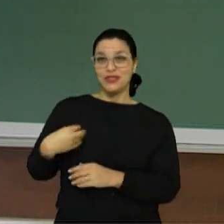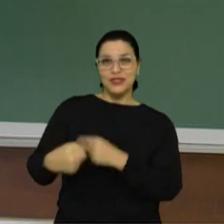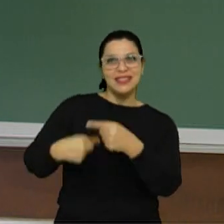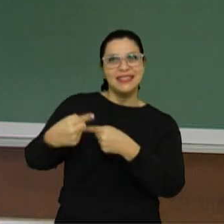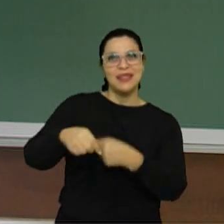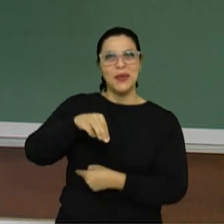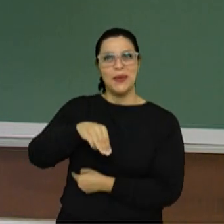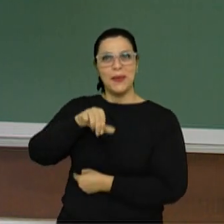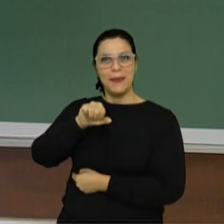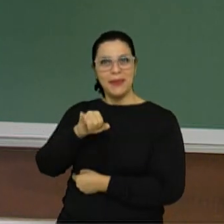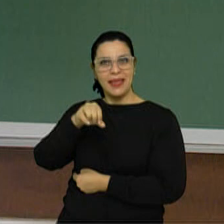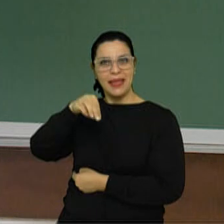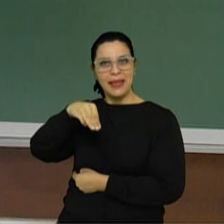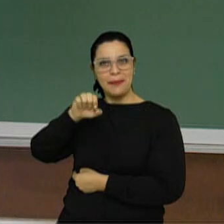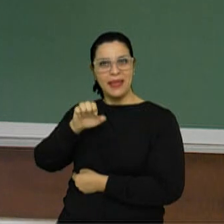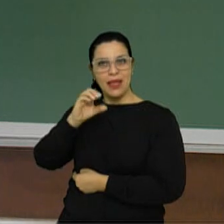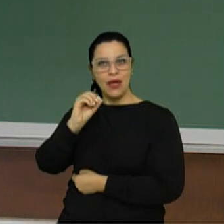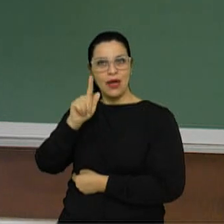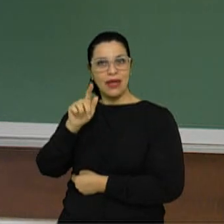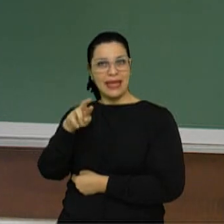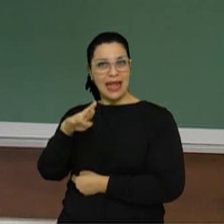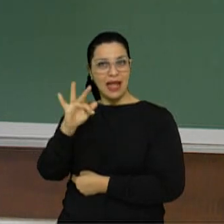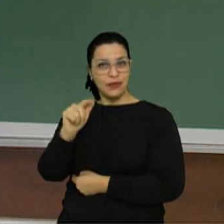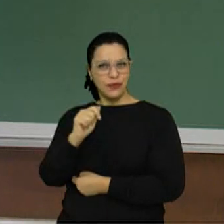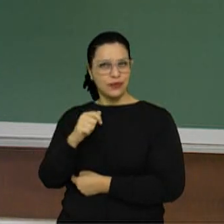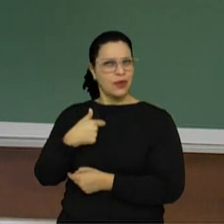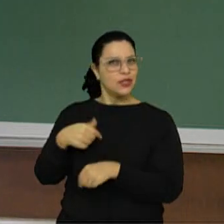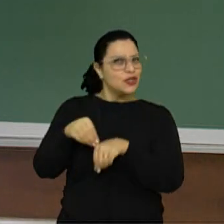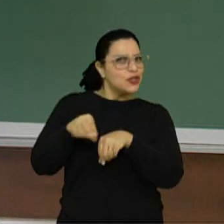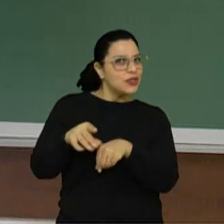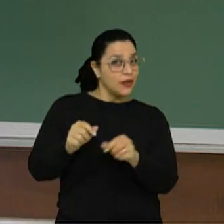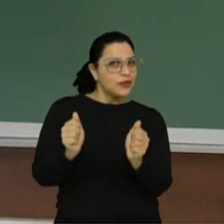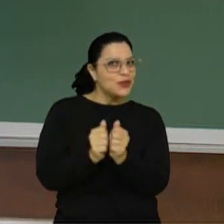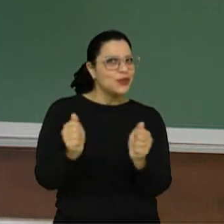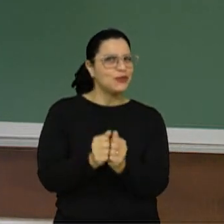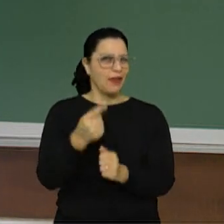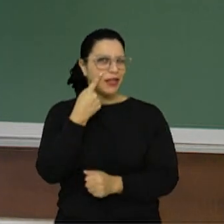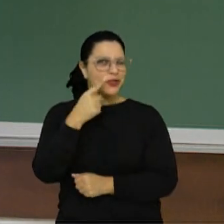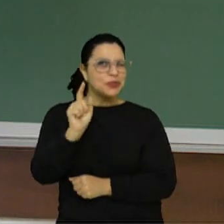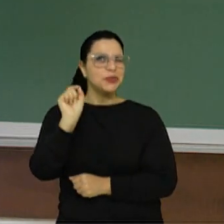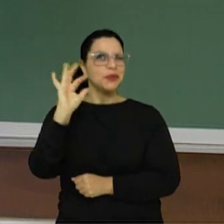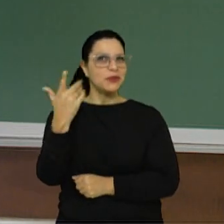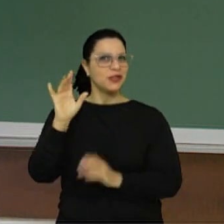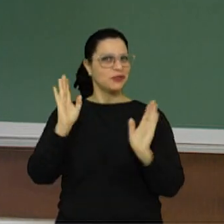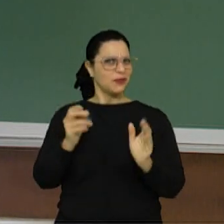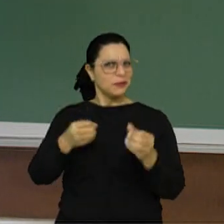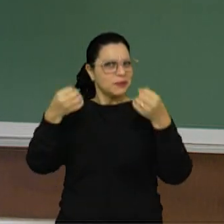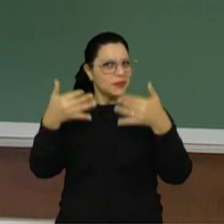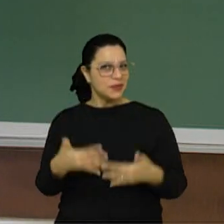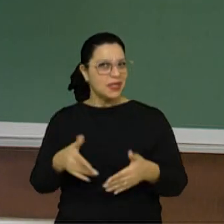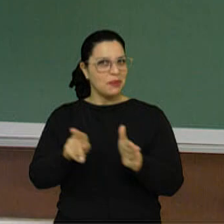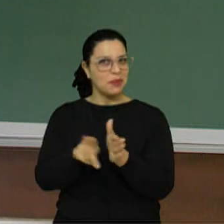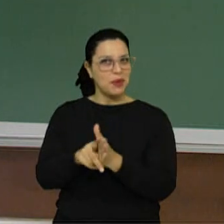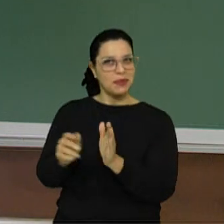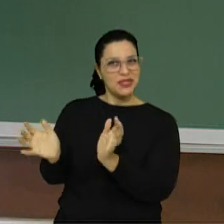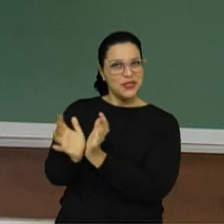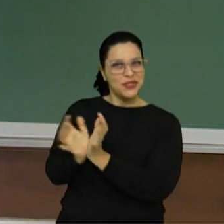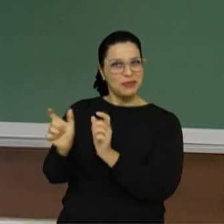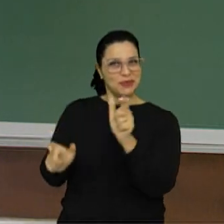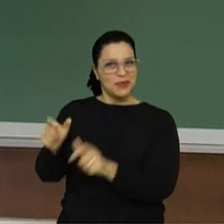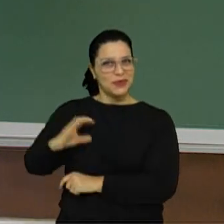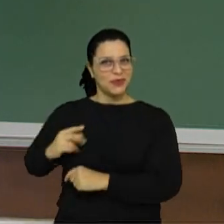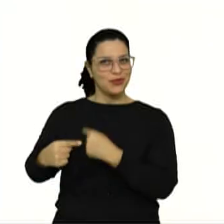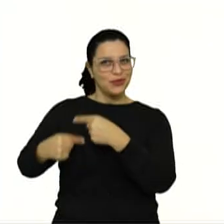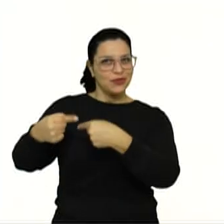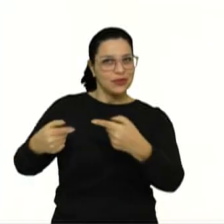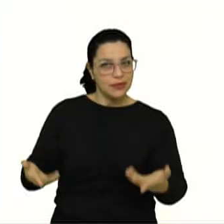mimeógrafo. Que geração é essa? Fica aqui, não me abandona, que você já vai saber daqui a pouquinho o que é essa geração. Vamos